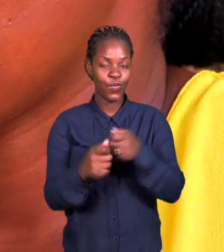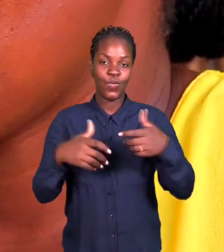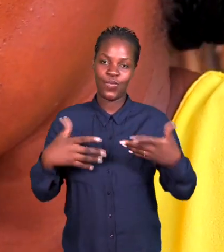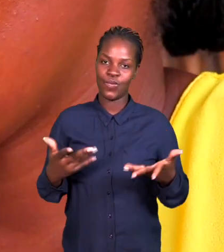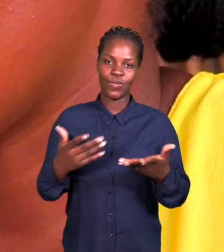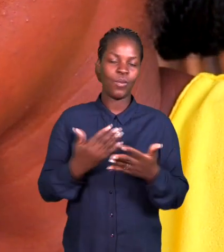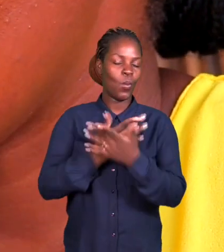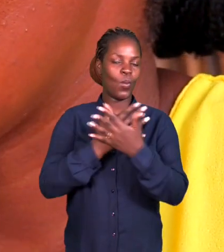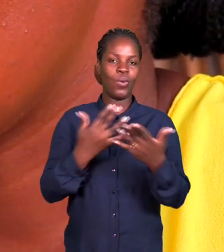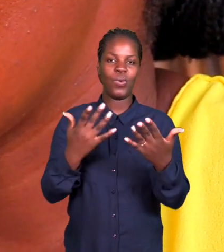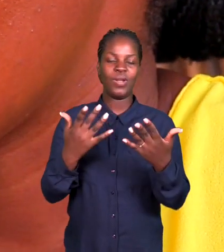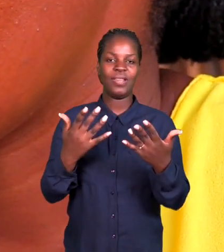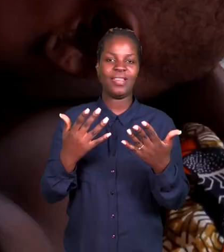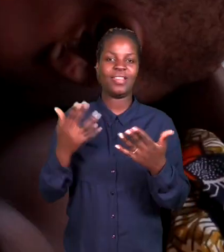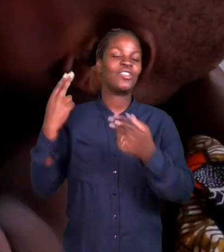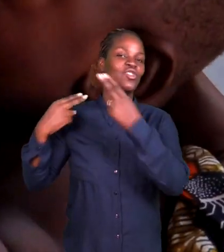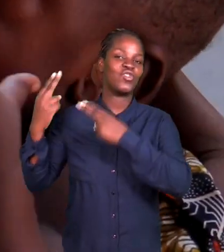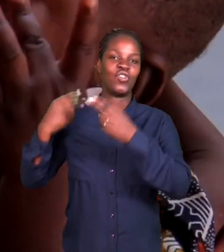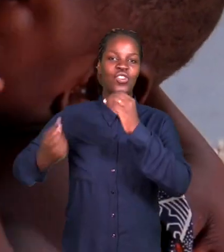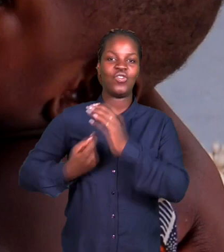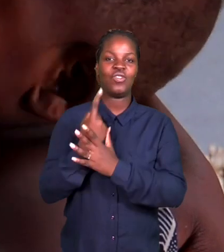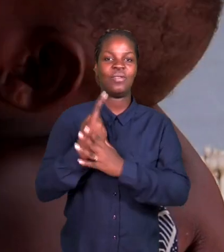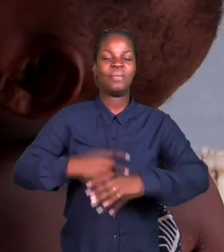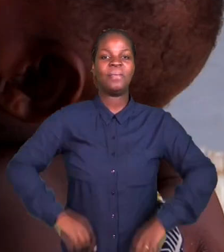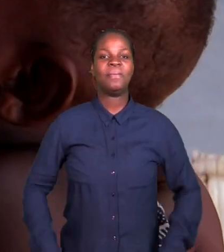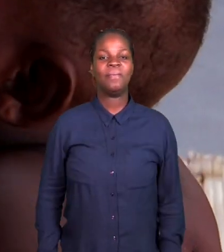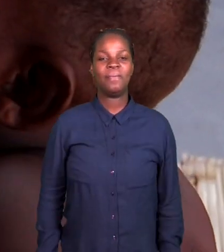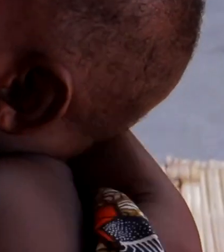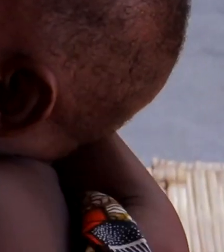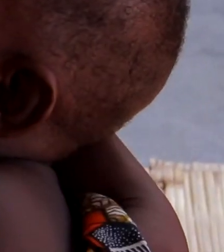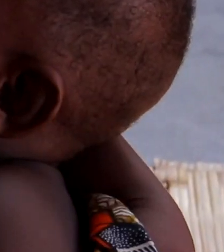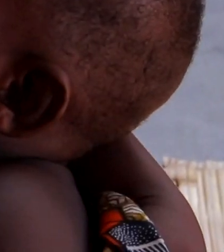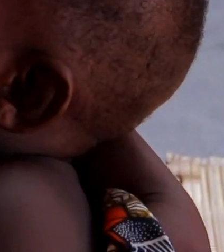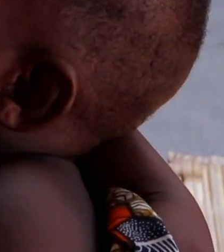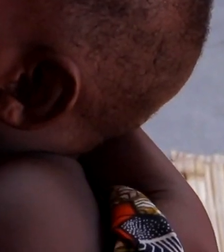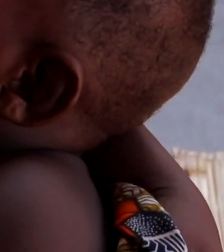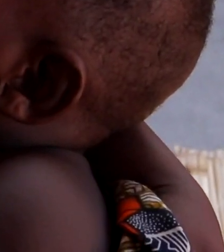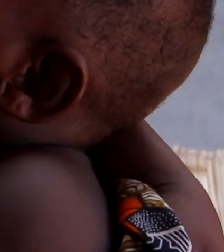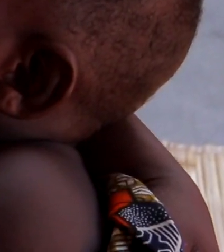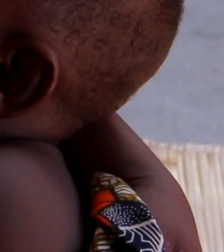Estou aprendendo muita coisa.